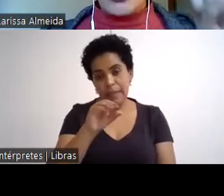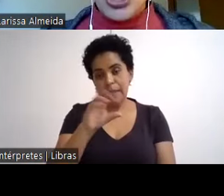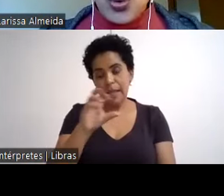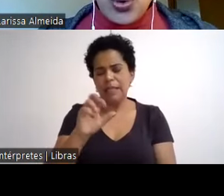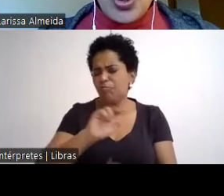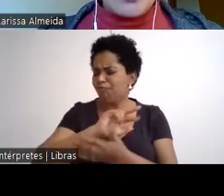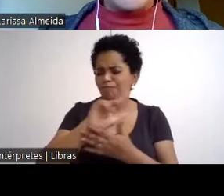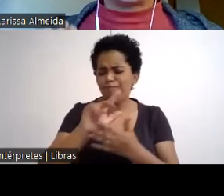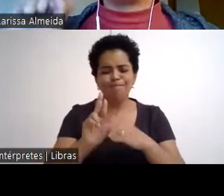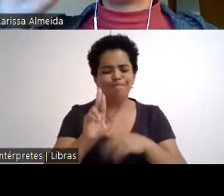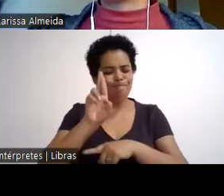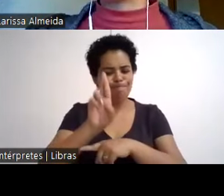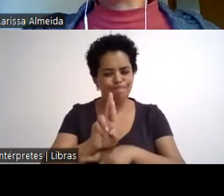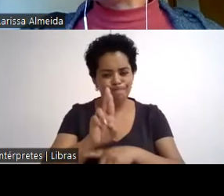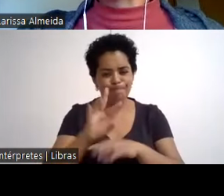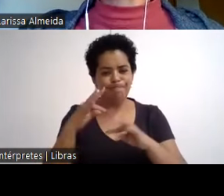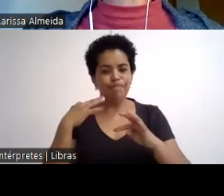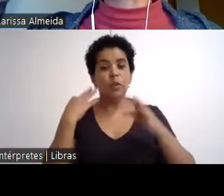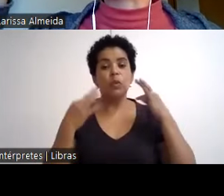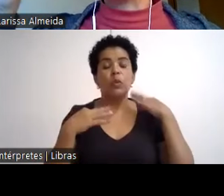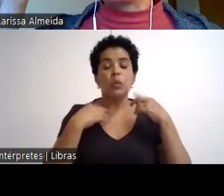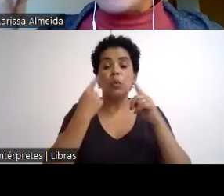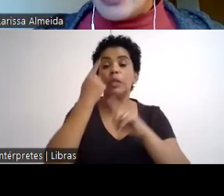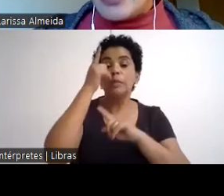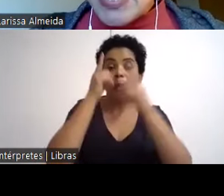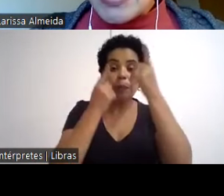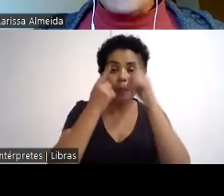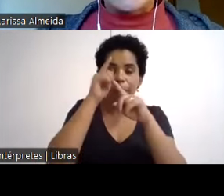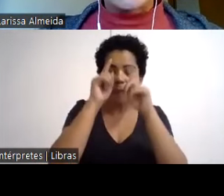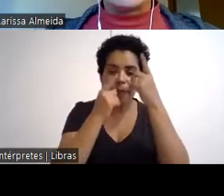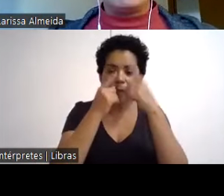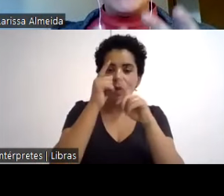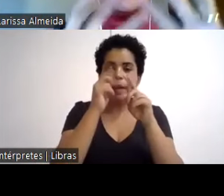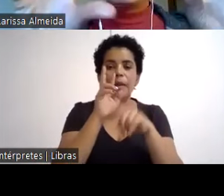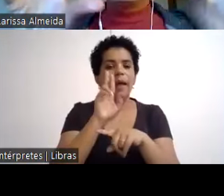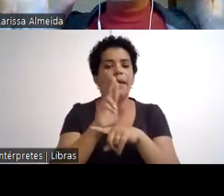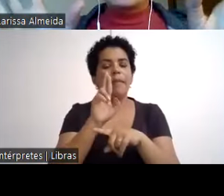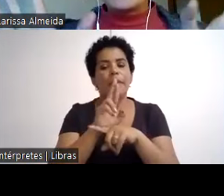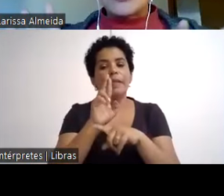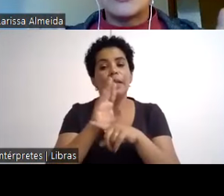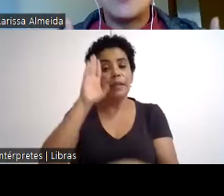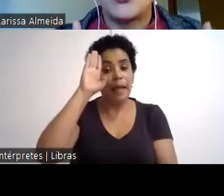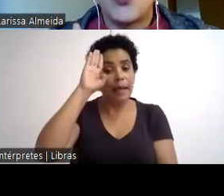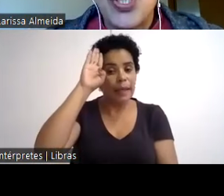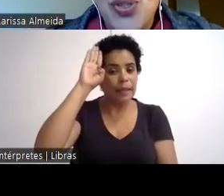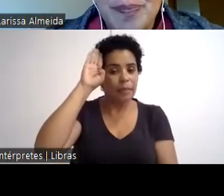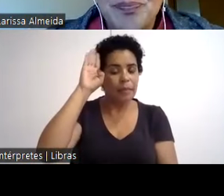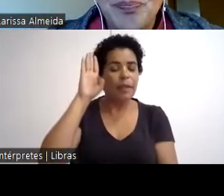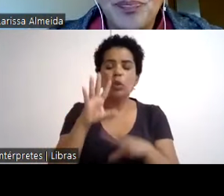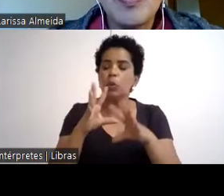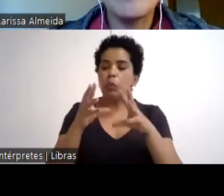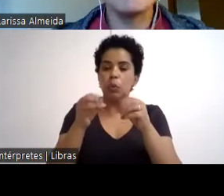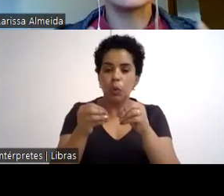empreendedores do turismo criativo, tinham representantes da academia. Então, todas essas pessoas